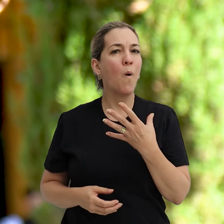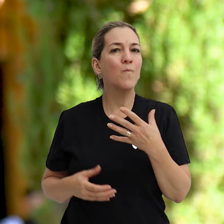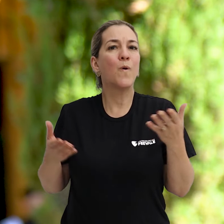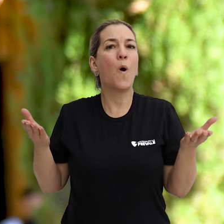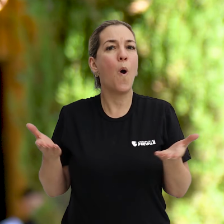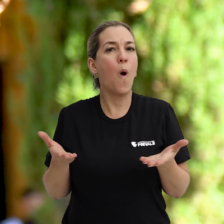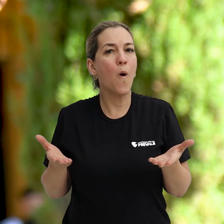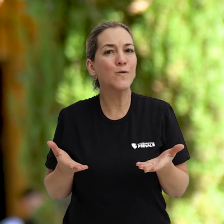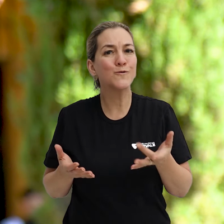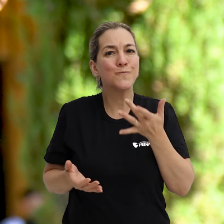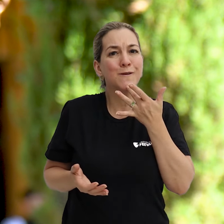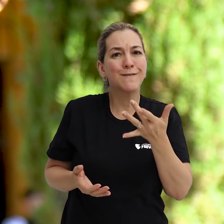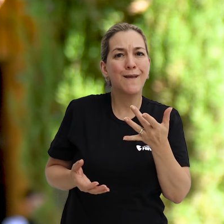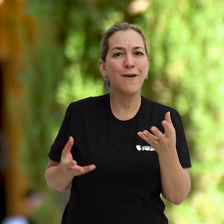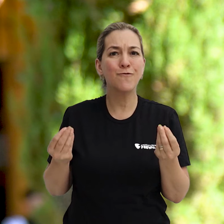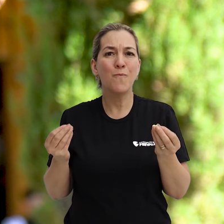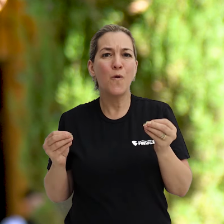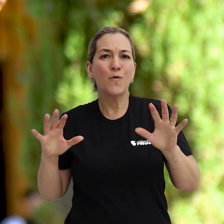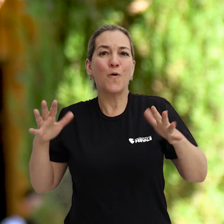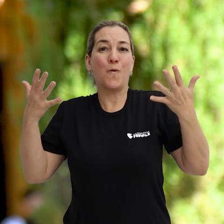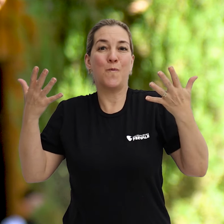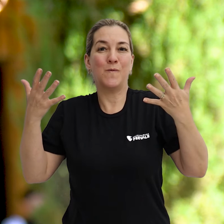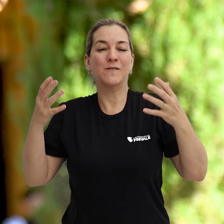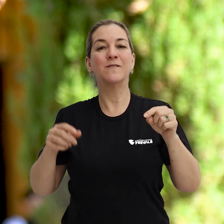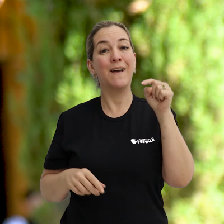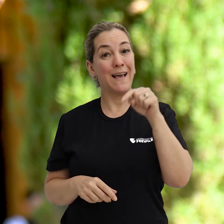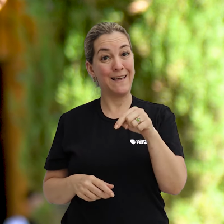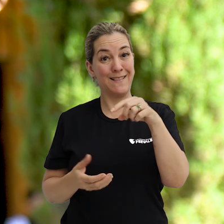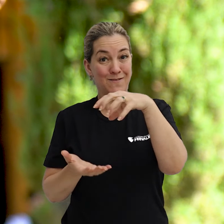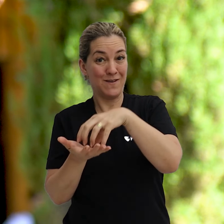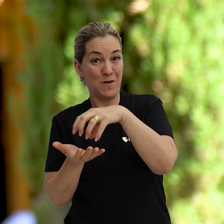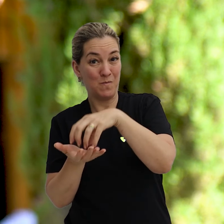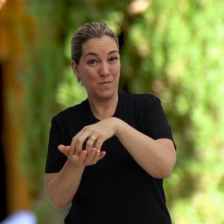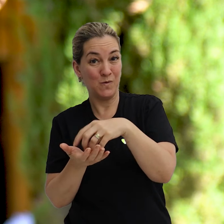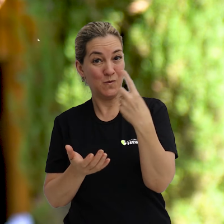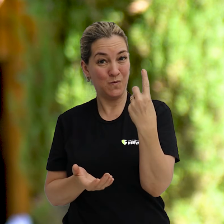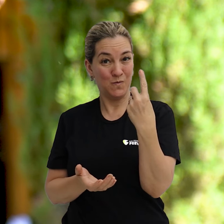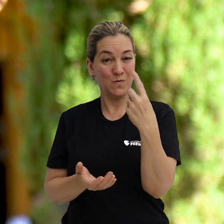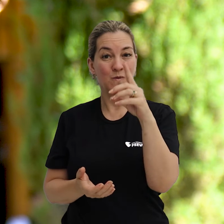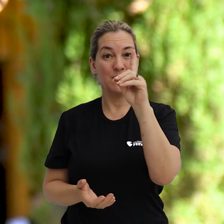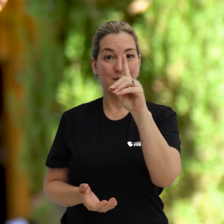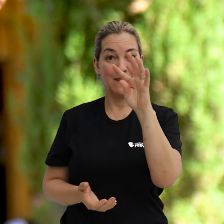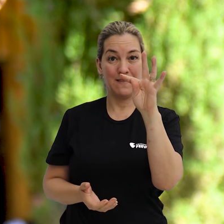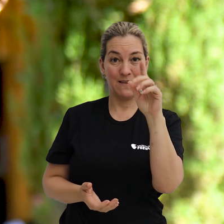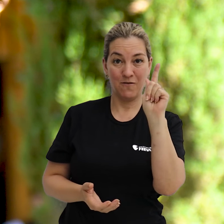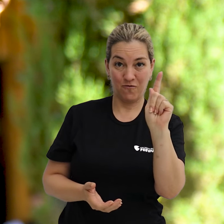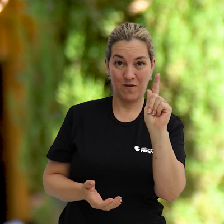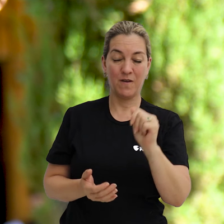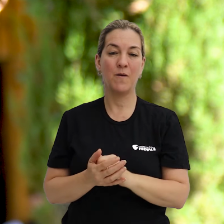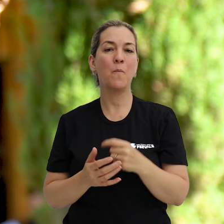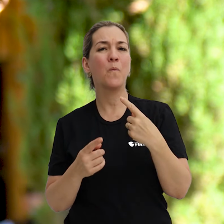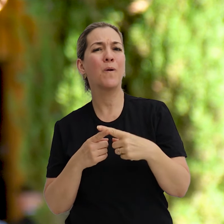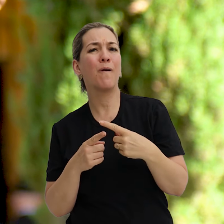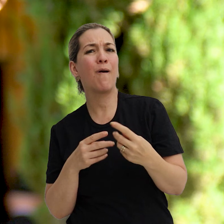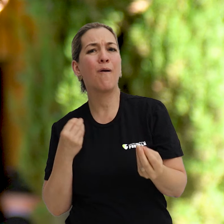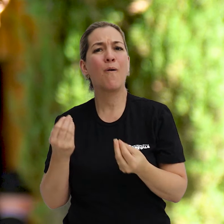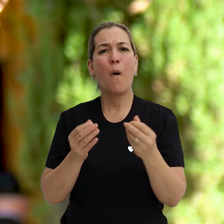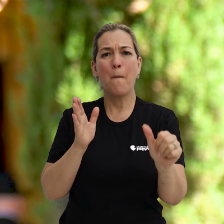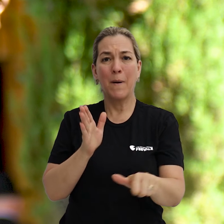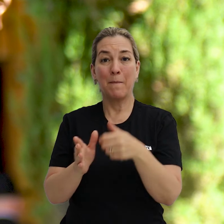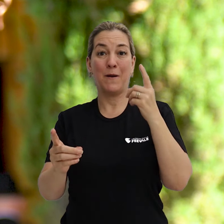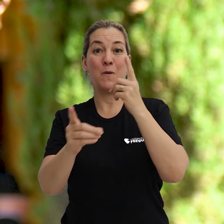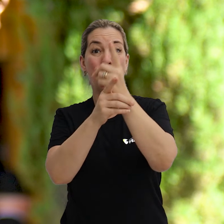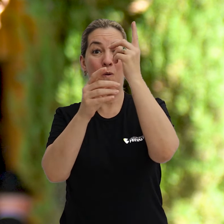Bom, então hoje é uma tarde muito festiva, né, aqui no Campus U, no DTG, porque nós estamos com